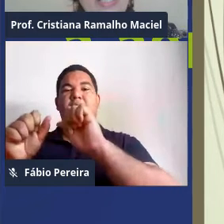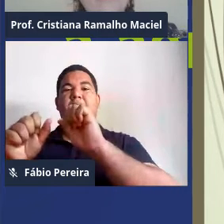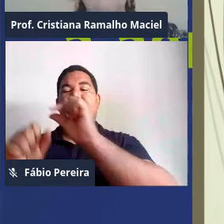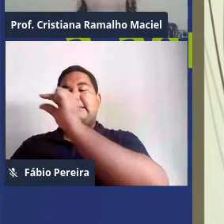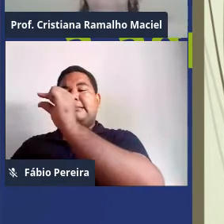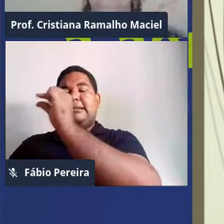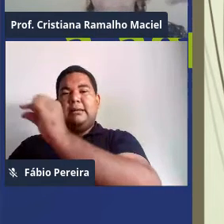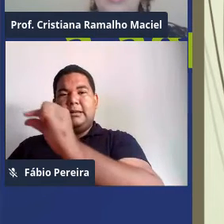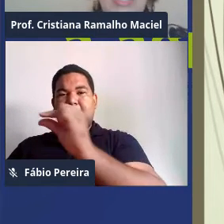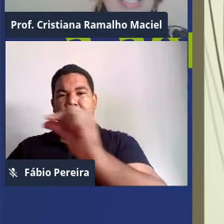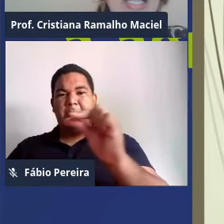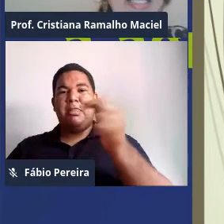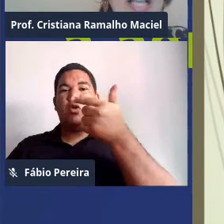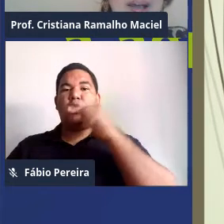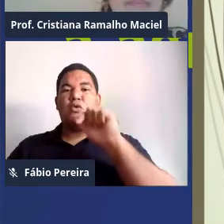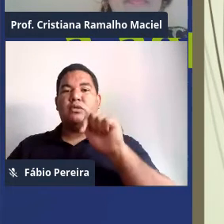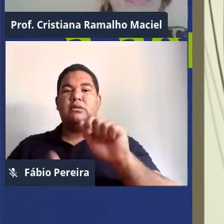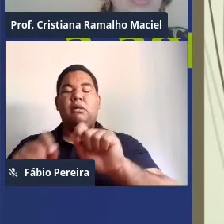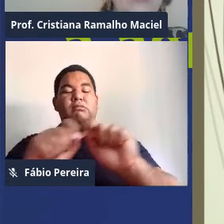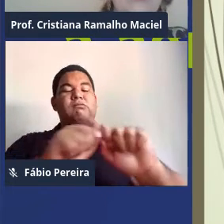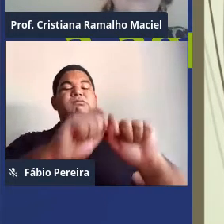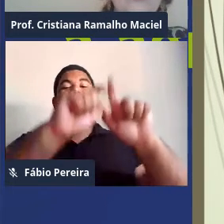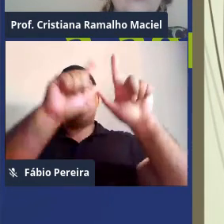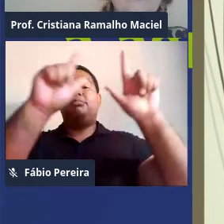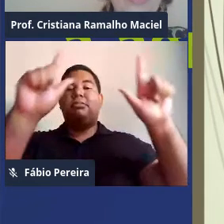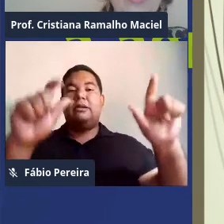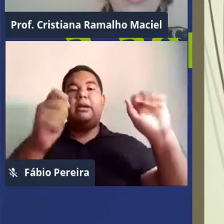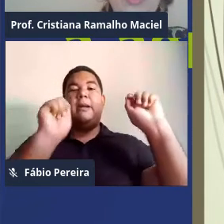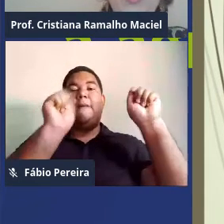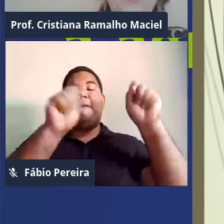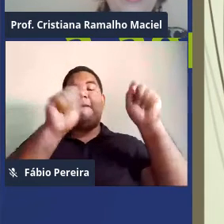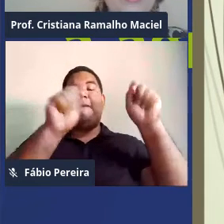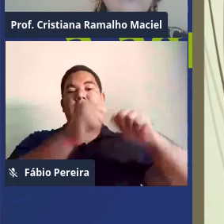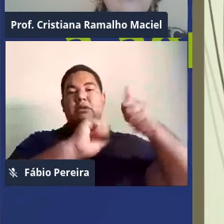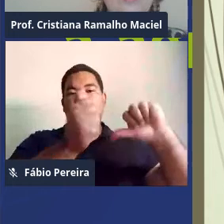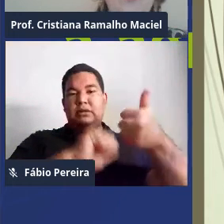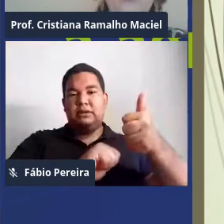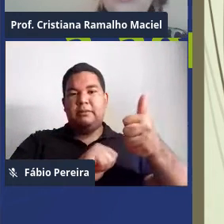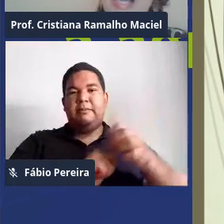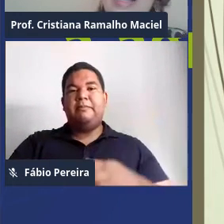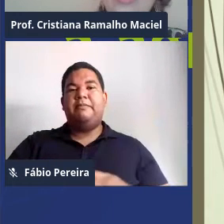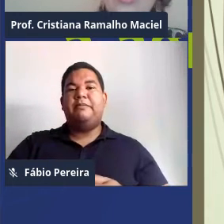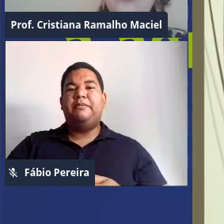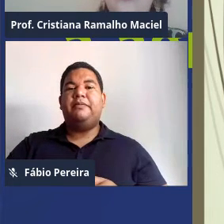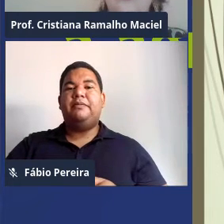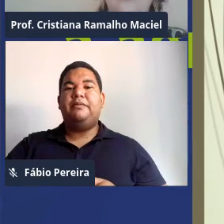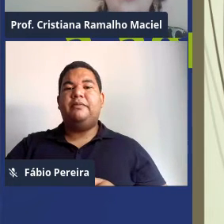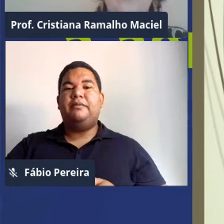possa abrir e analisar. Então, esses bilhões precisam ser